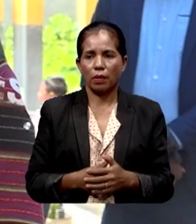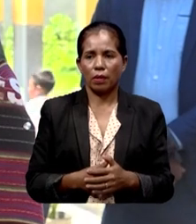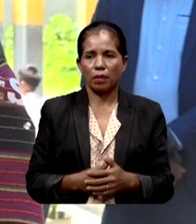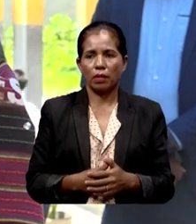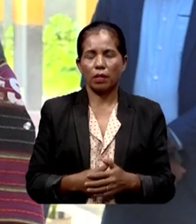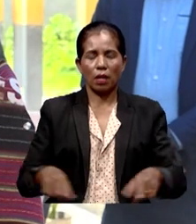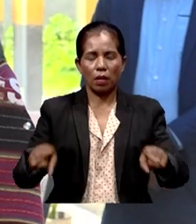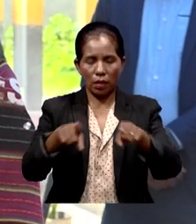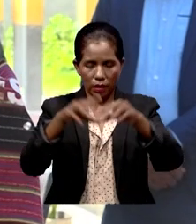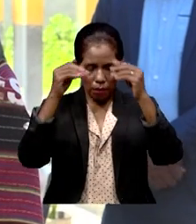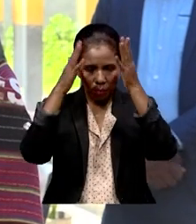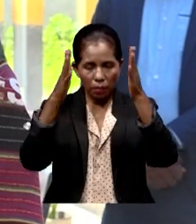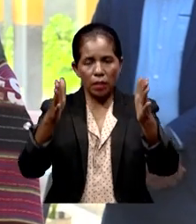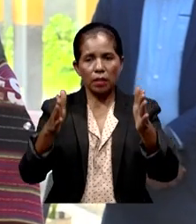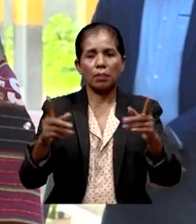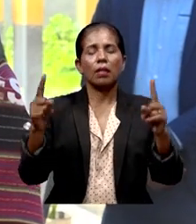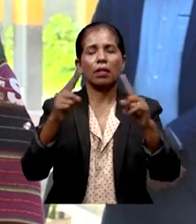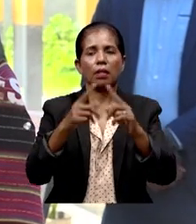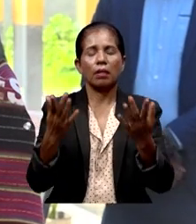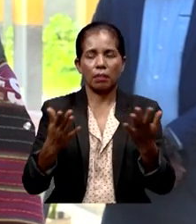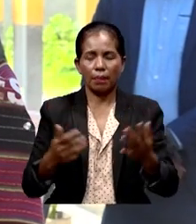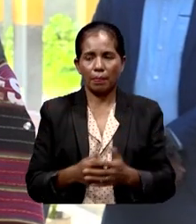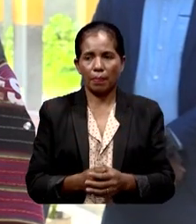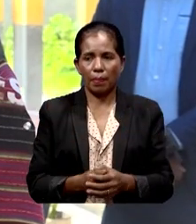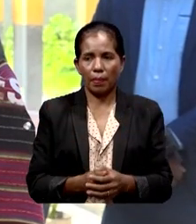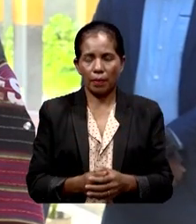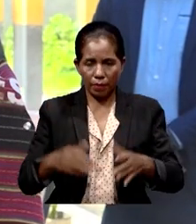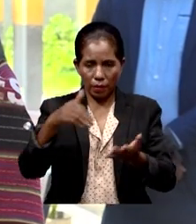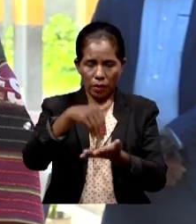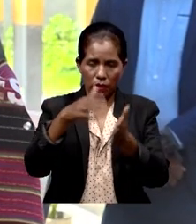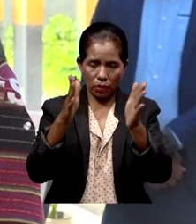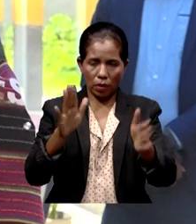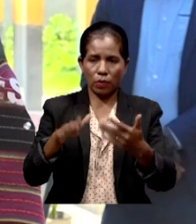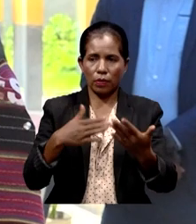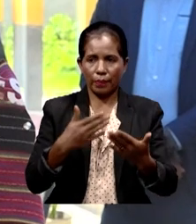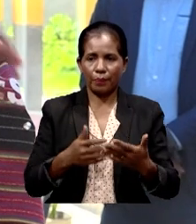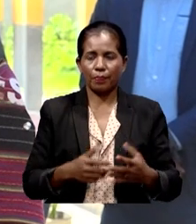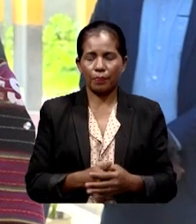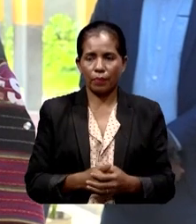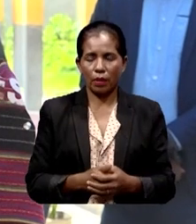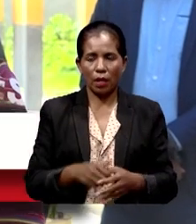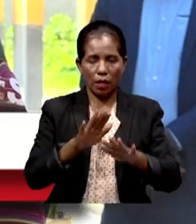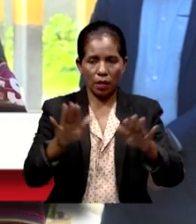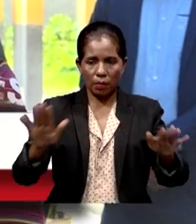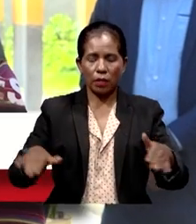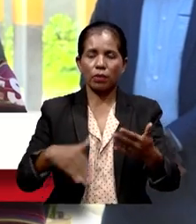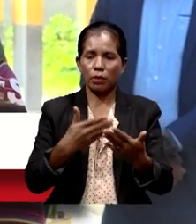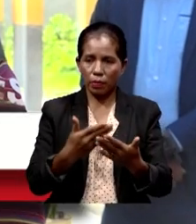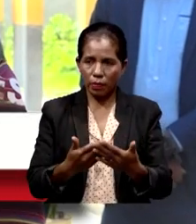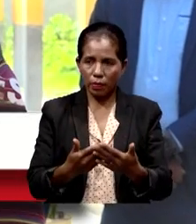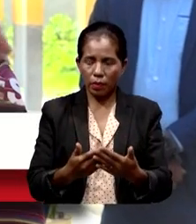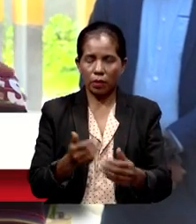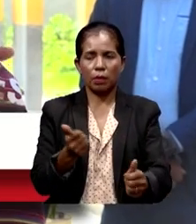papel lugar professor ne makita nebe. Para tu ne estudante sira, alen ki kuan sira, atu